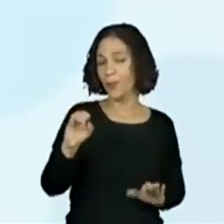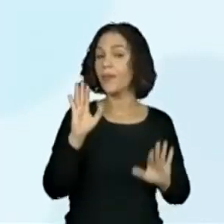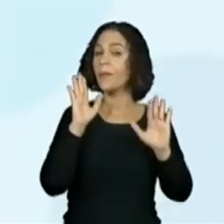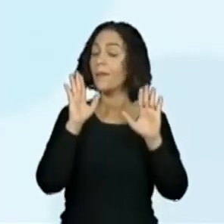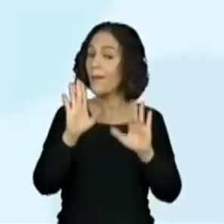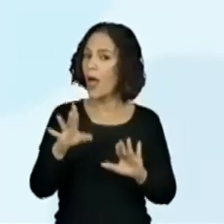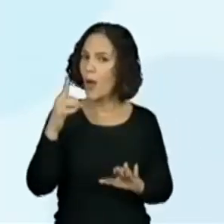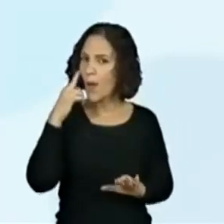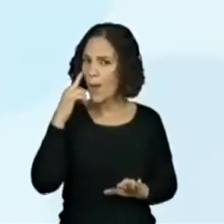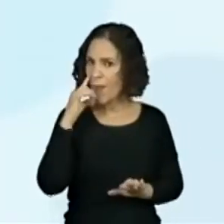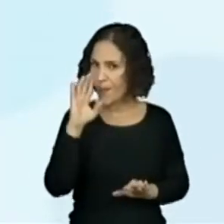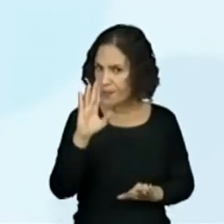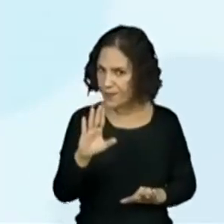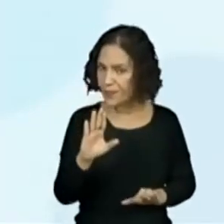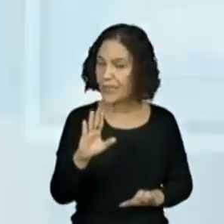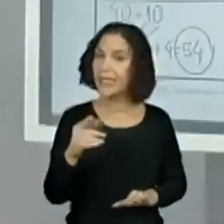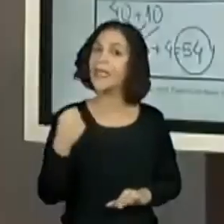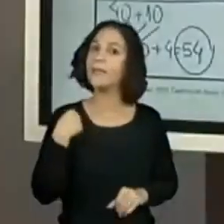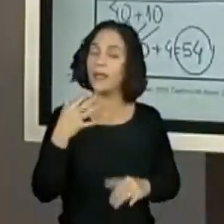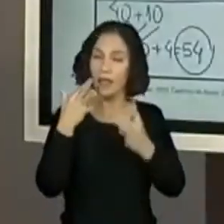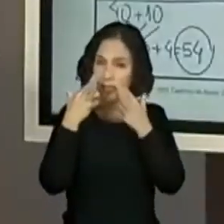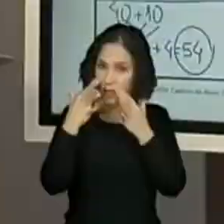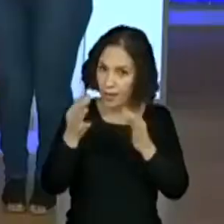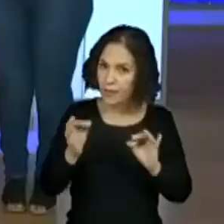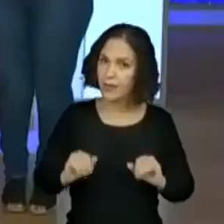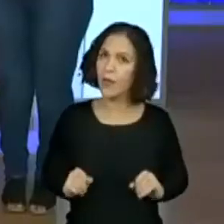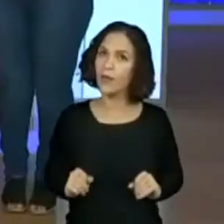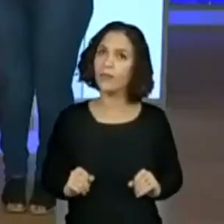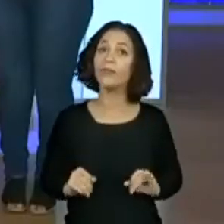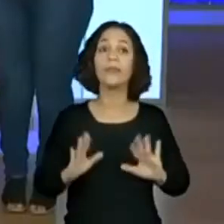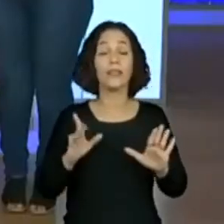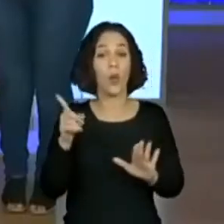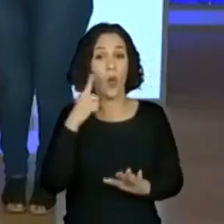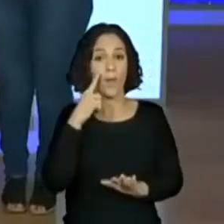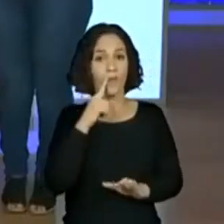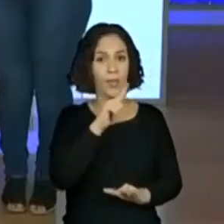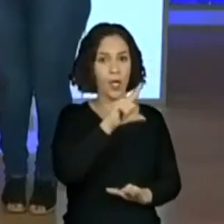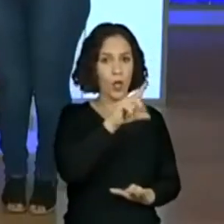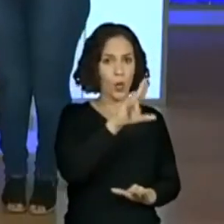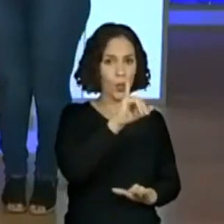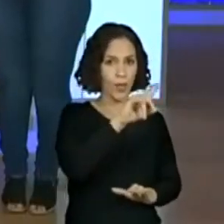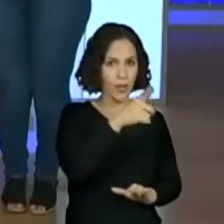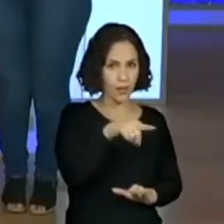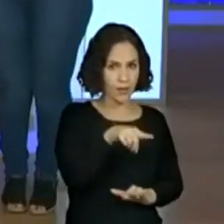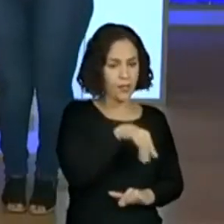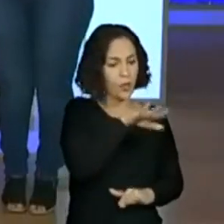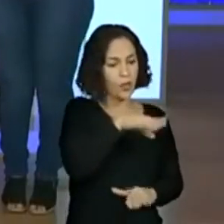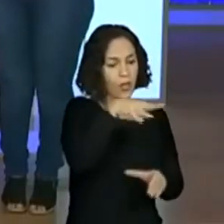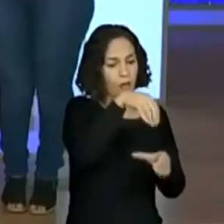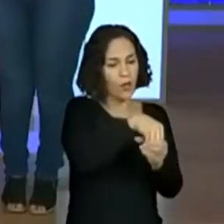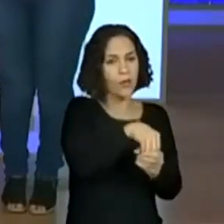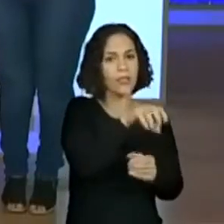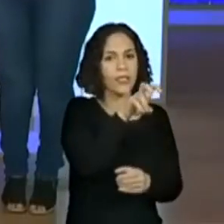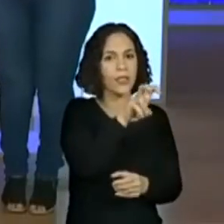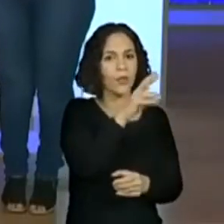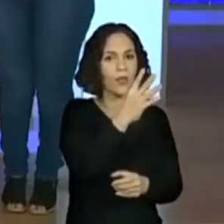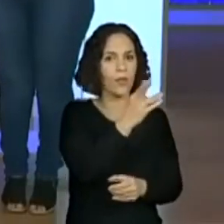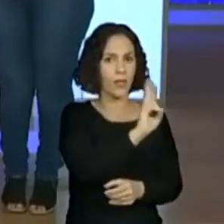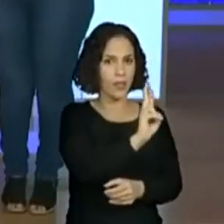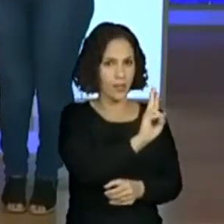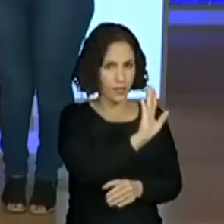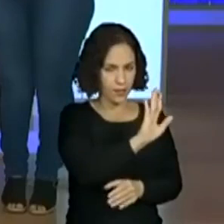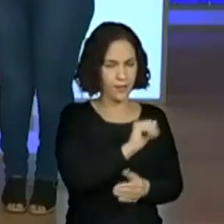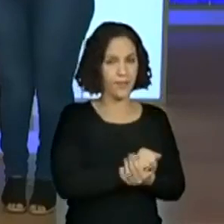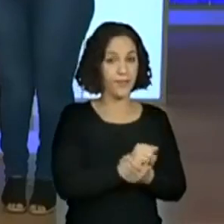Caio, eu preciso lembrar um pouco mais. Luiz Felipe, então, tem no cofre dele R$54. Tá aqui, ó, R$54. E